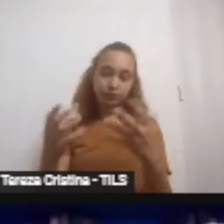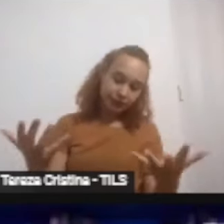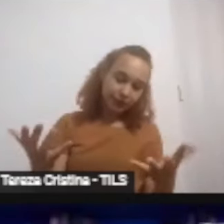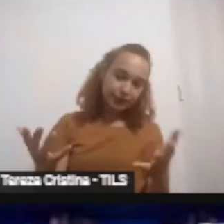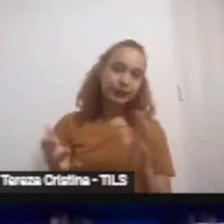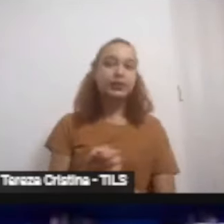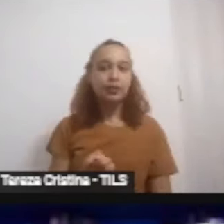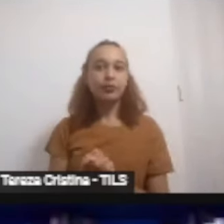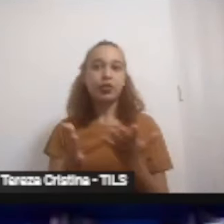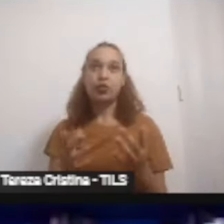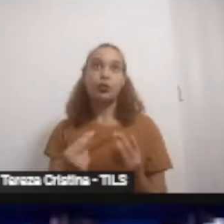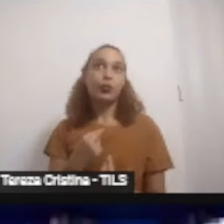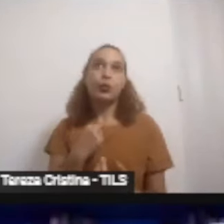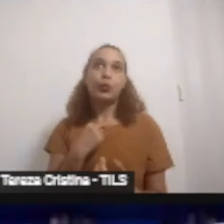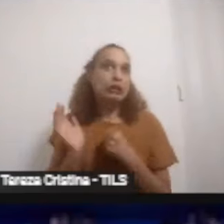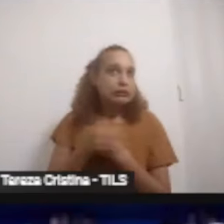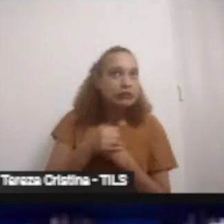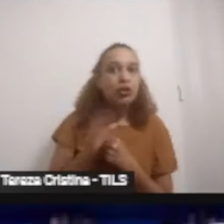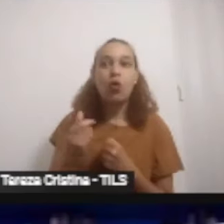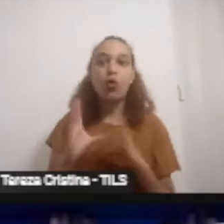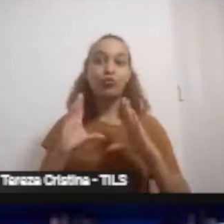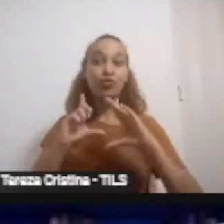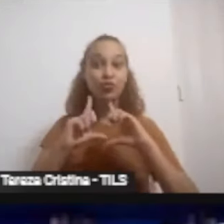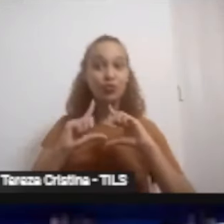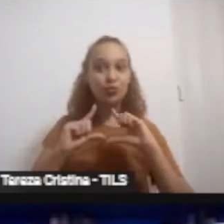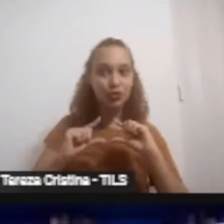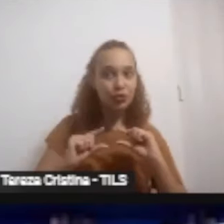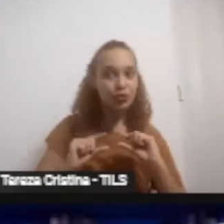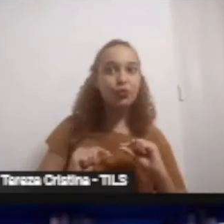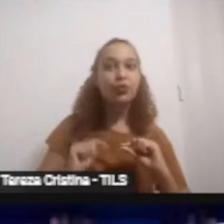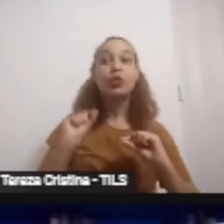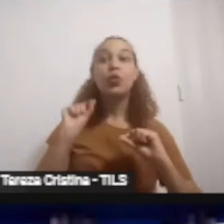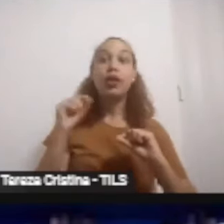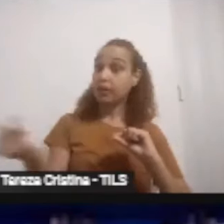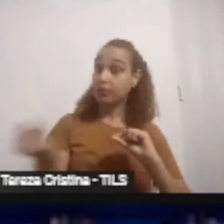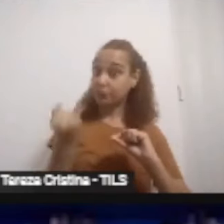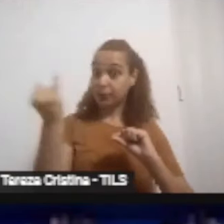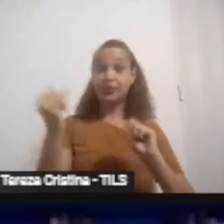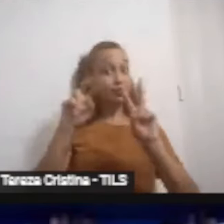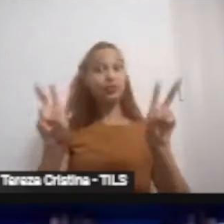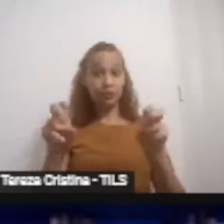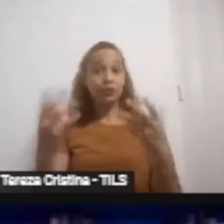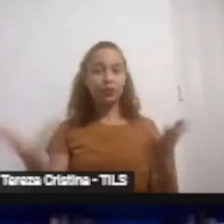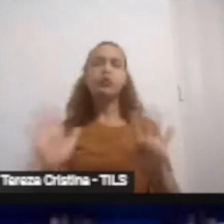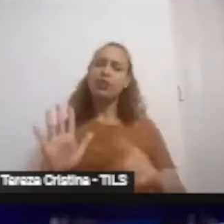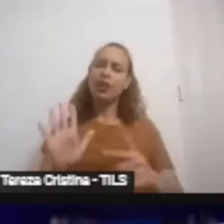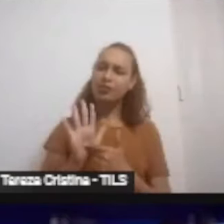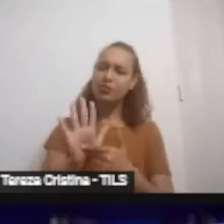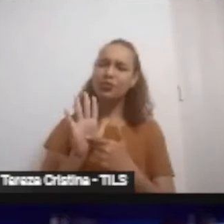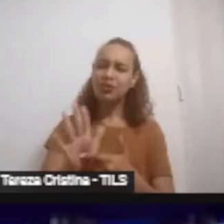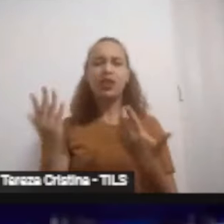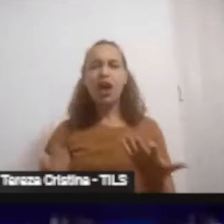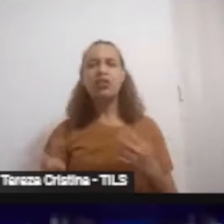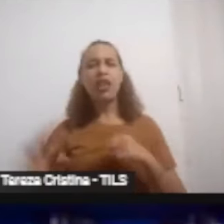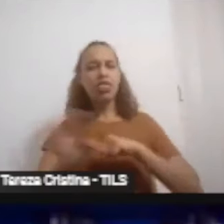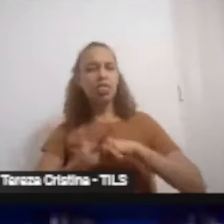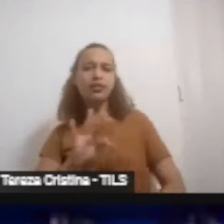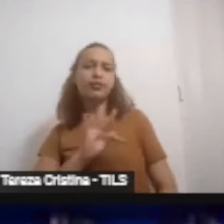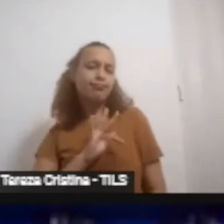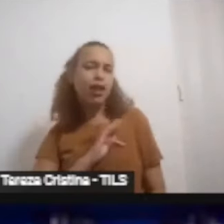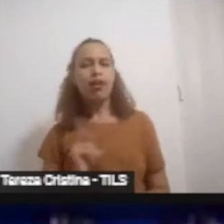Sem esconder, sem diminuir a seriedade do assunto, mas também trazendo na própria técnica do recorte,